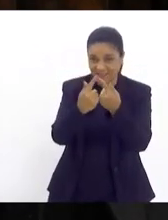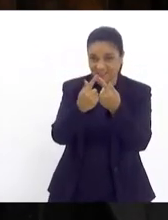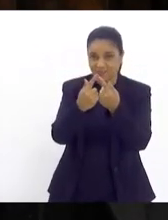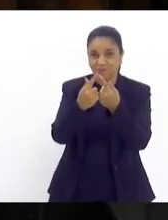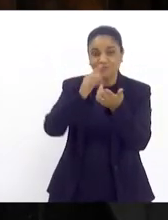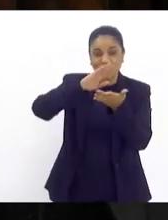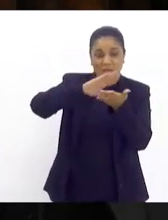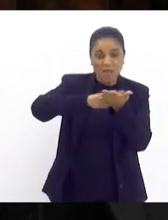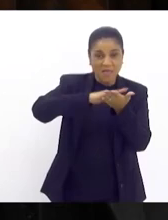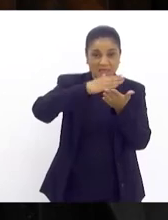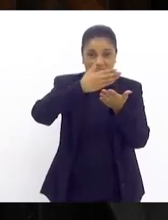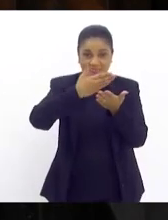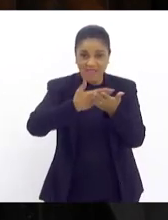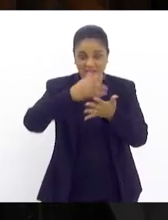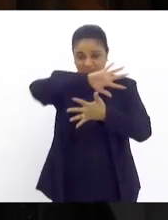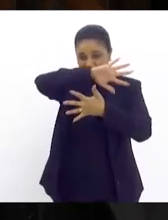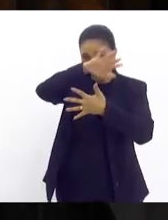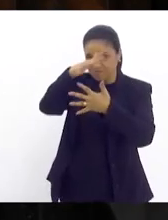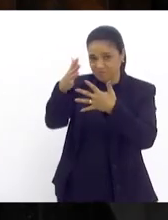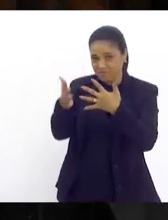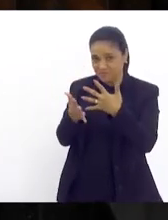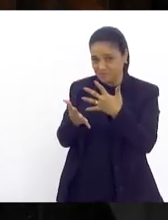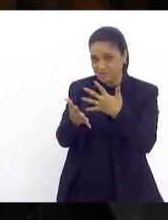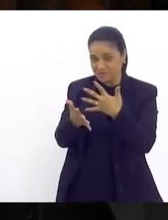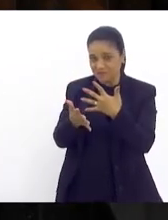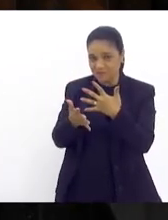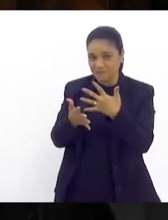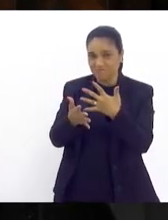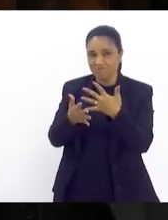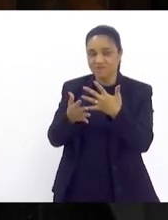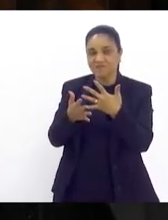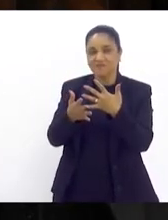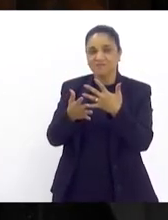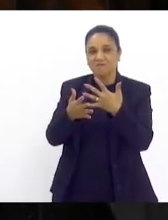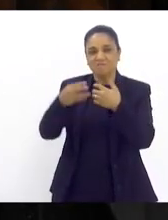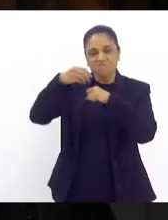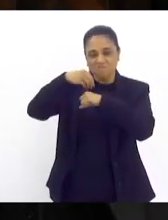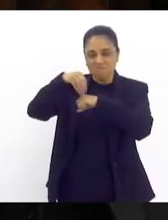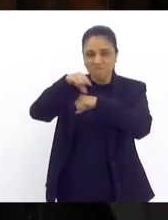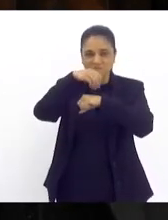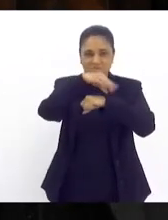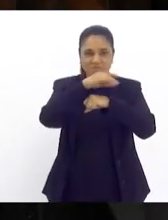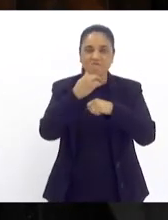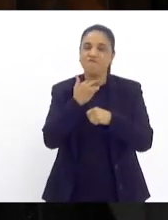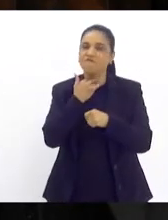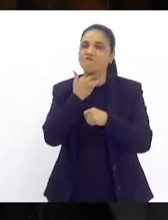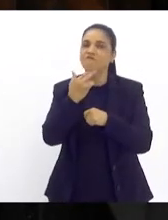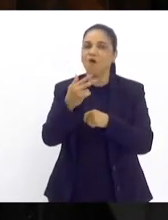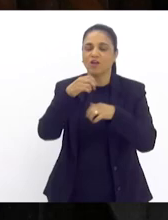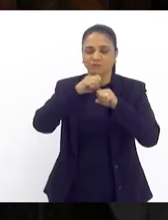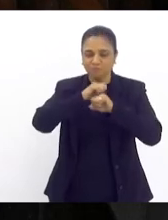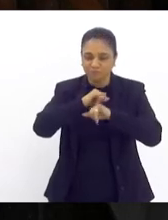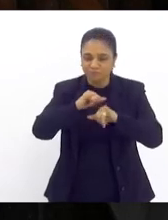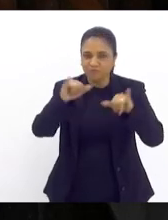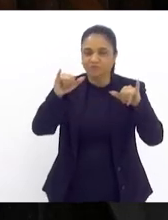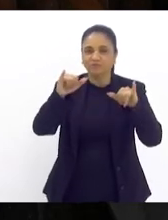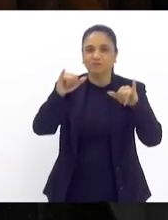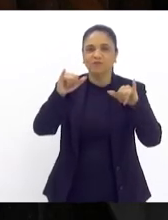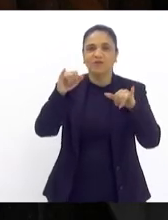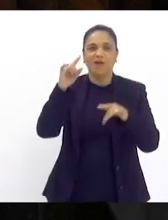intérprete da língua de libras que leva que leva a nossa voz aos